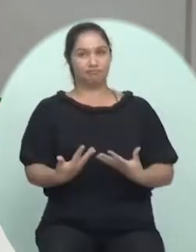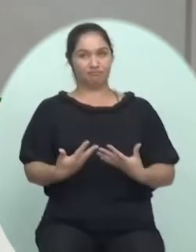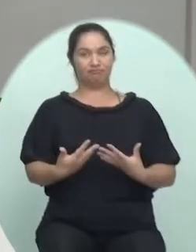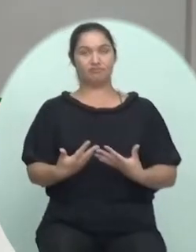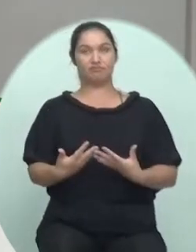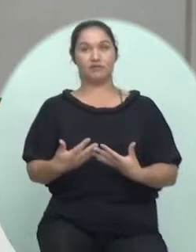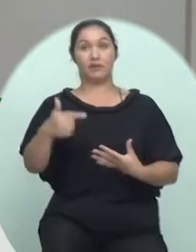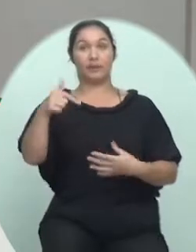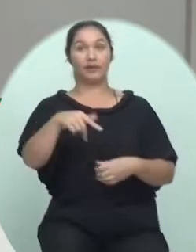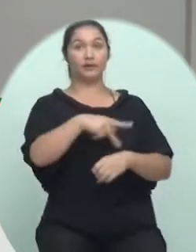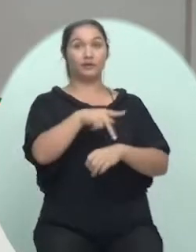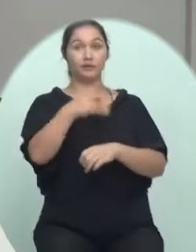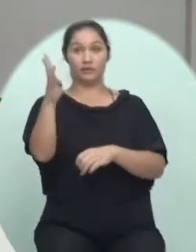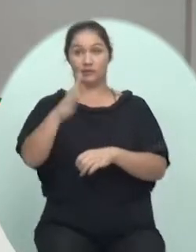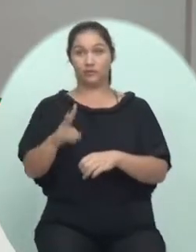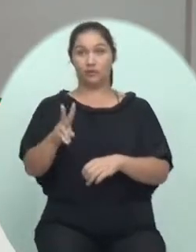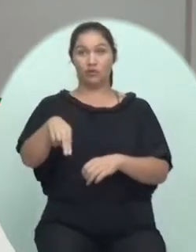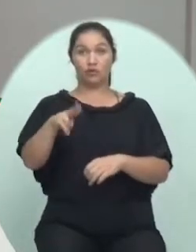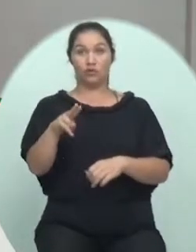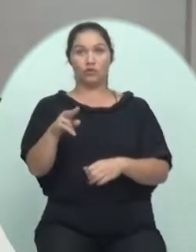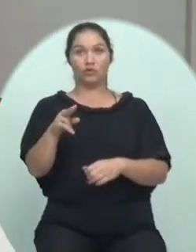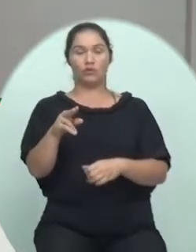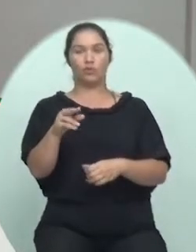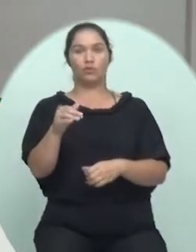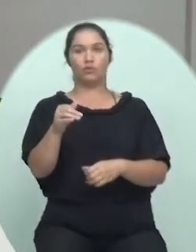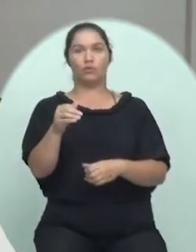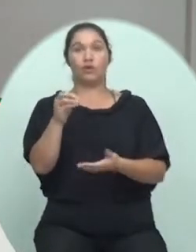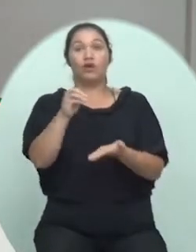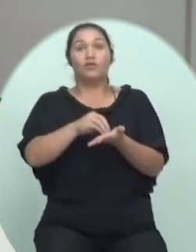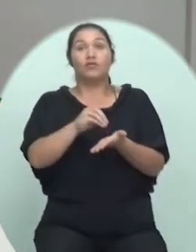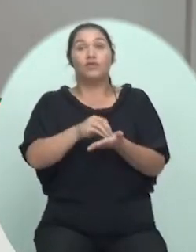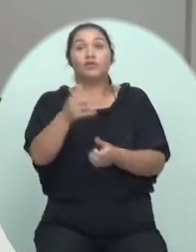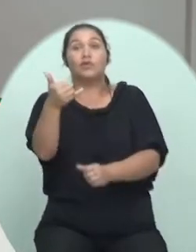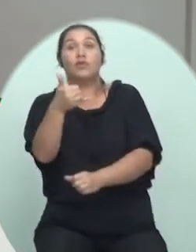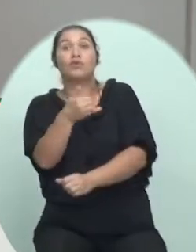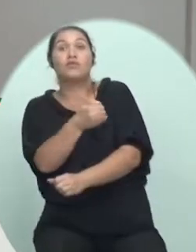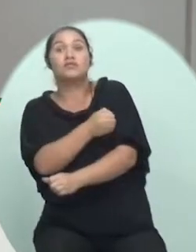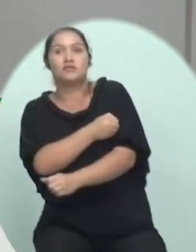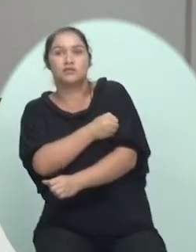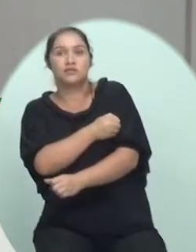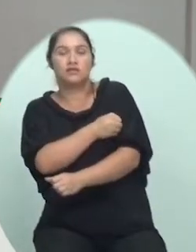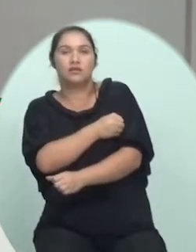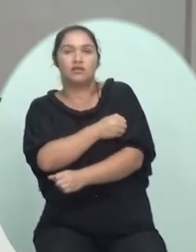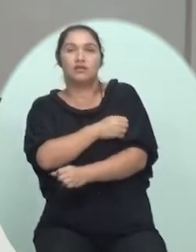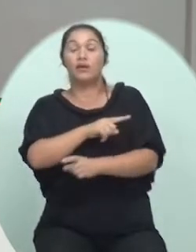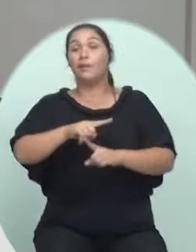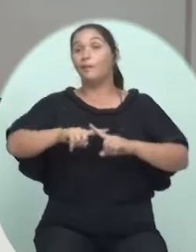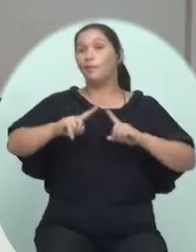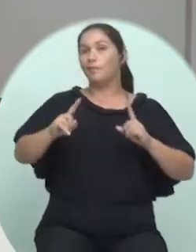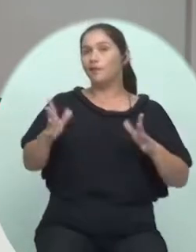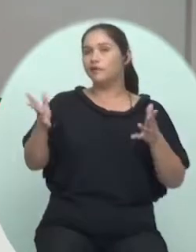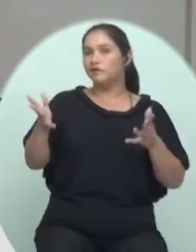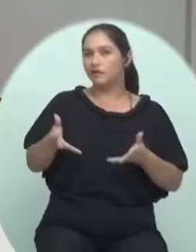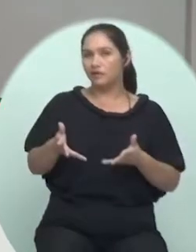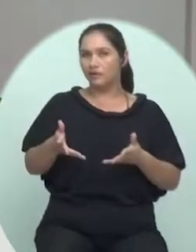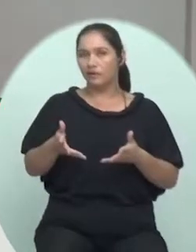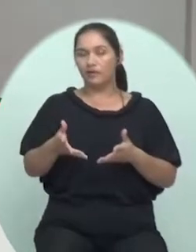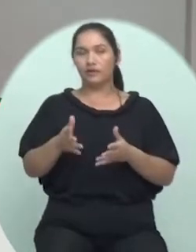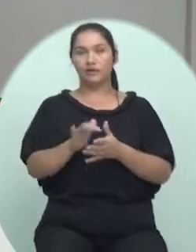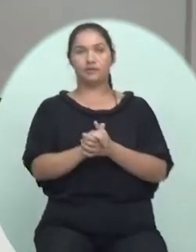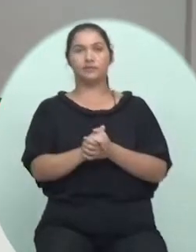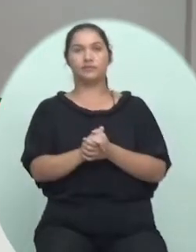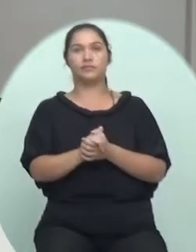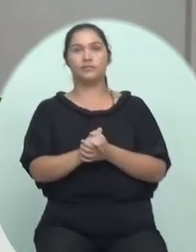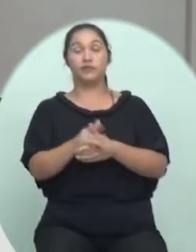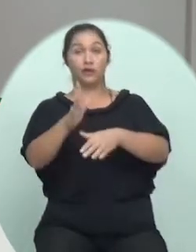do país houve falta de vacinas, correu falta de vacinas em todo o país. Mas nesse caso específico da febre amarela, eu acredito,